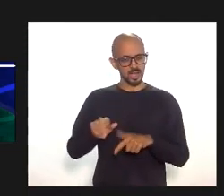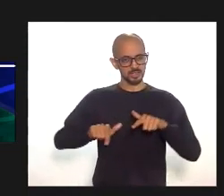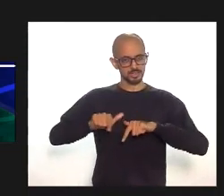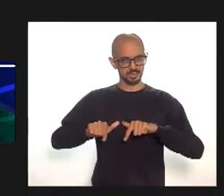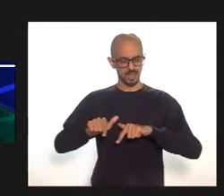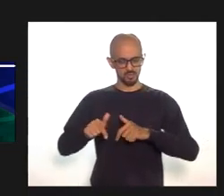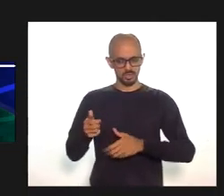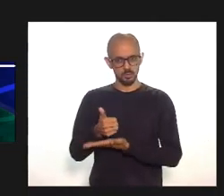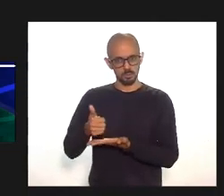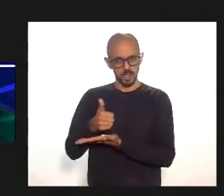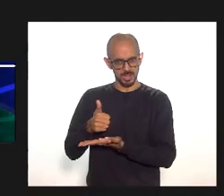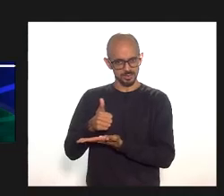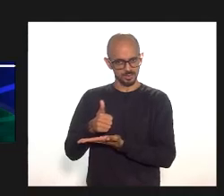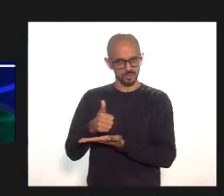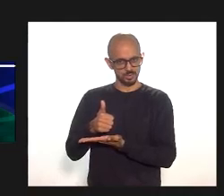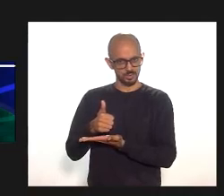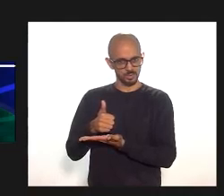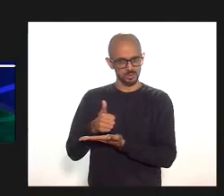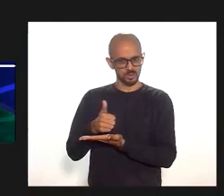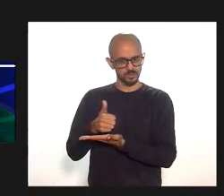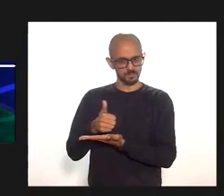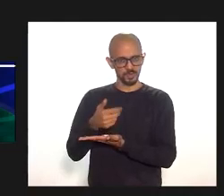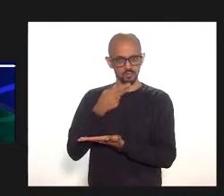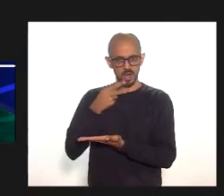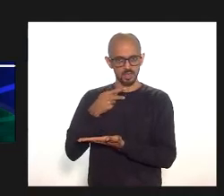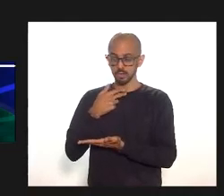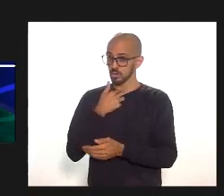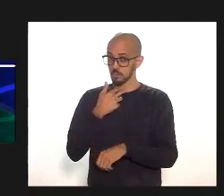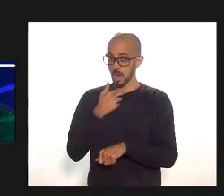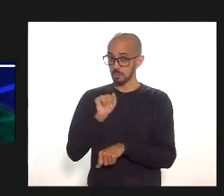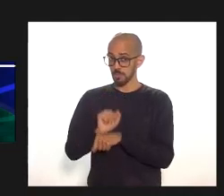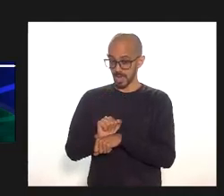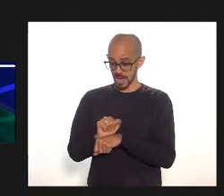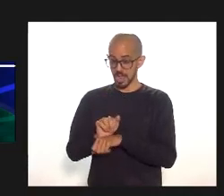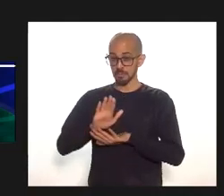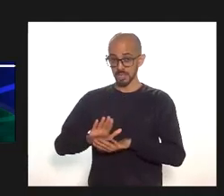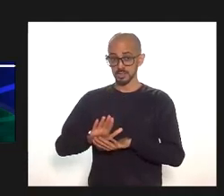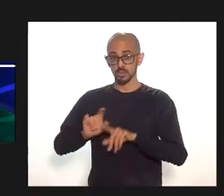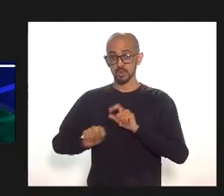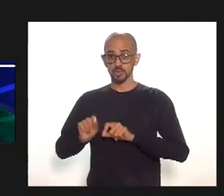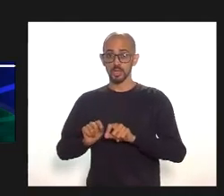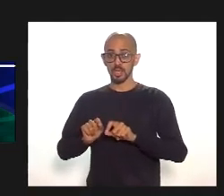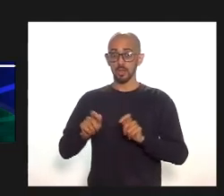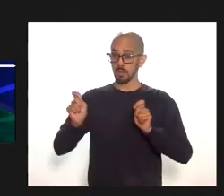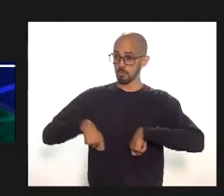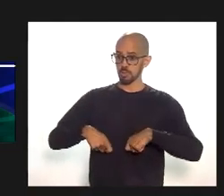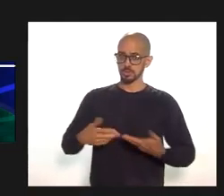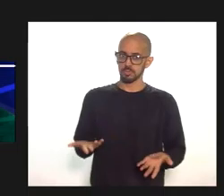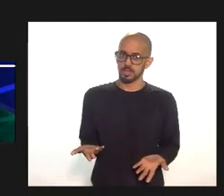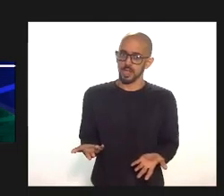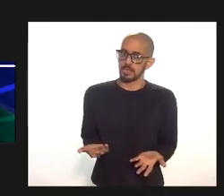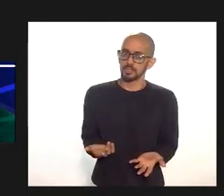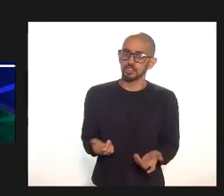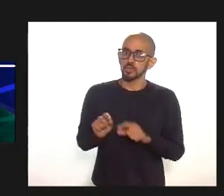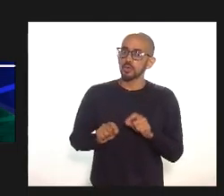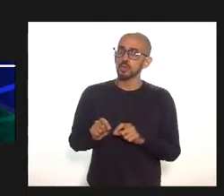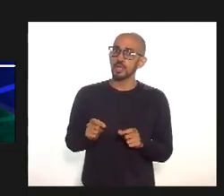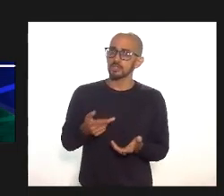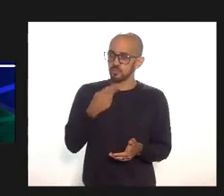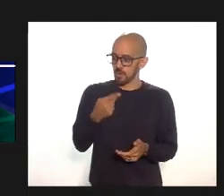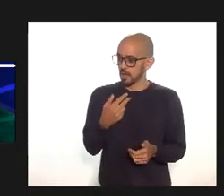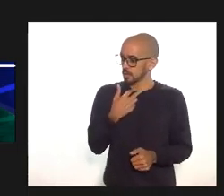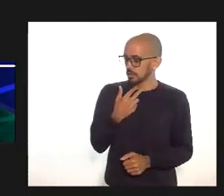uma ideia relacionada a serviços que não podem ser interrompidos sob a possibilidade de inviabilizar